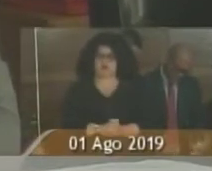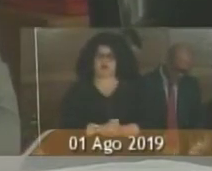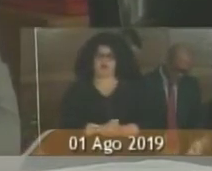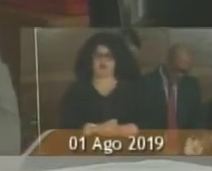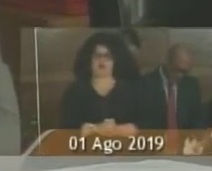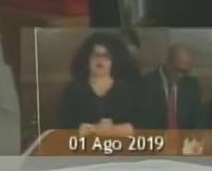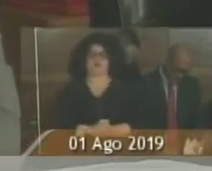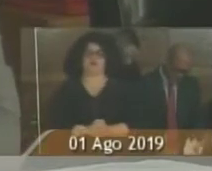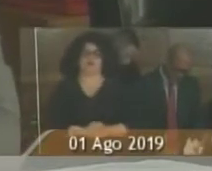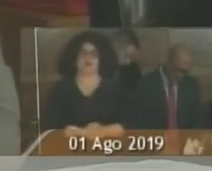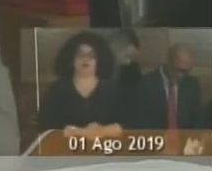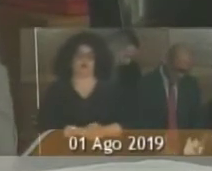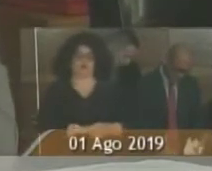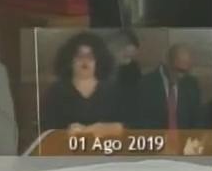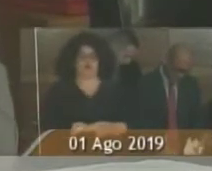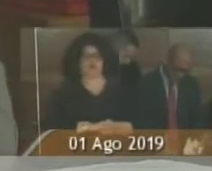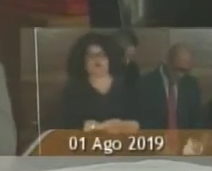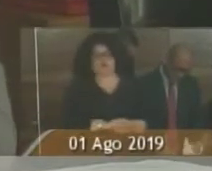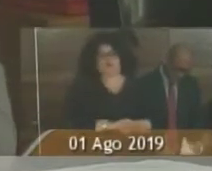bairro Paraíso.